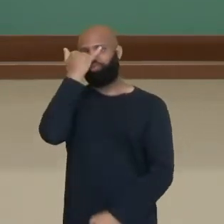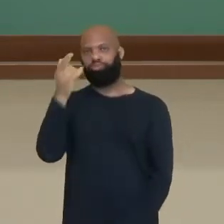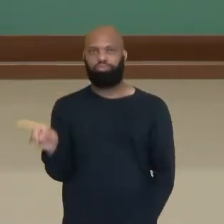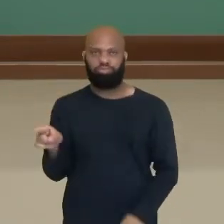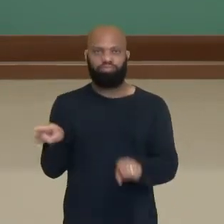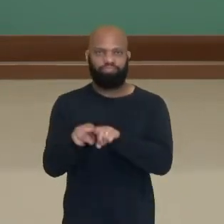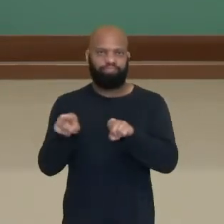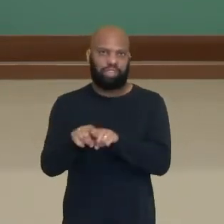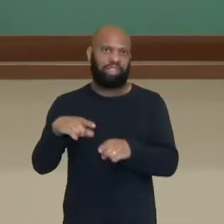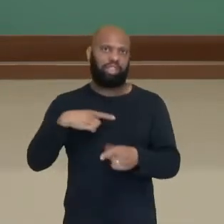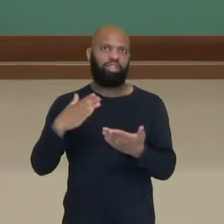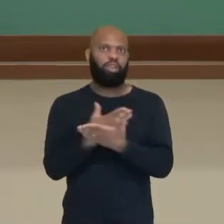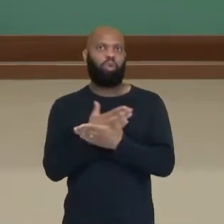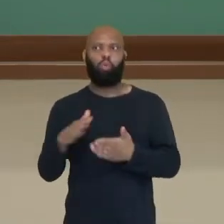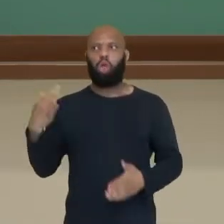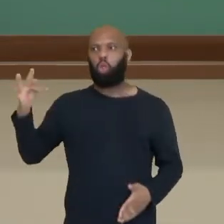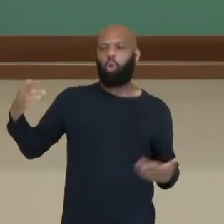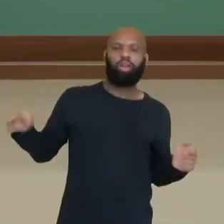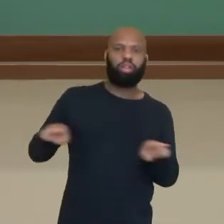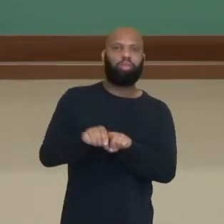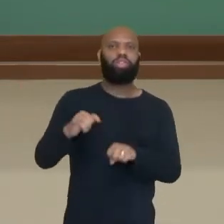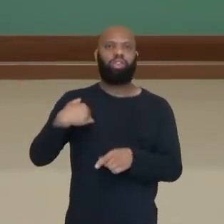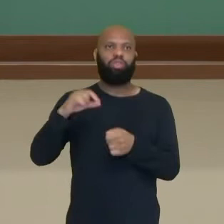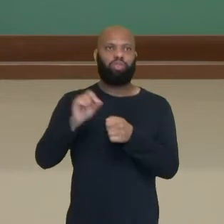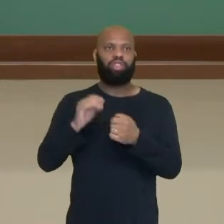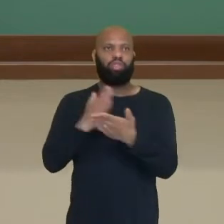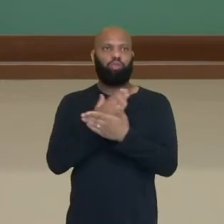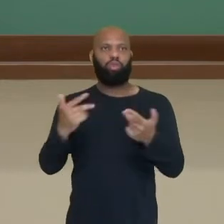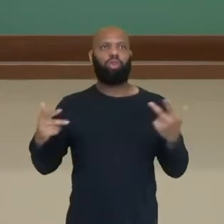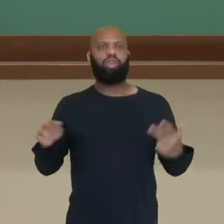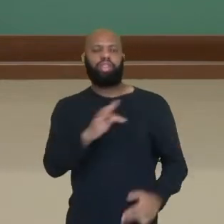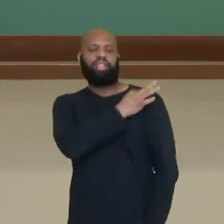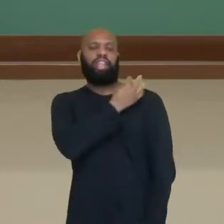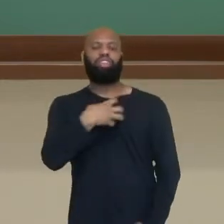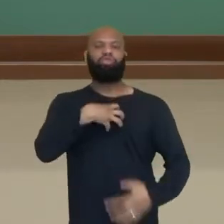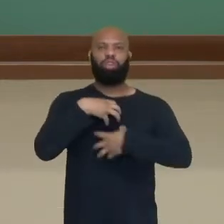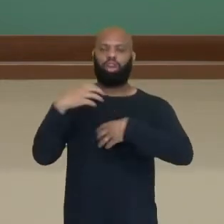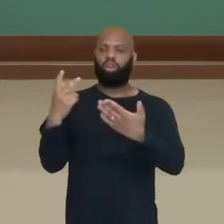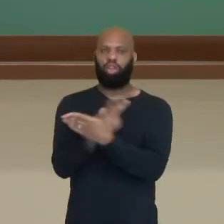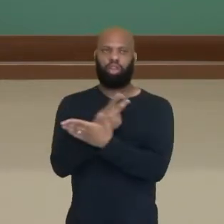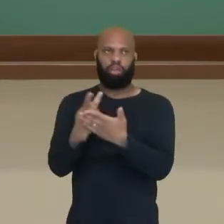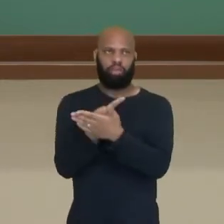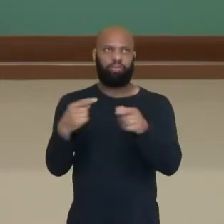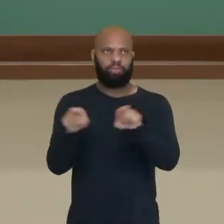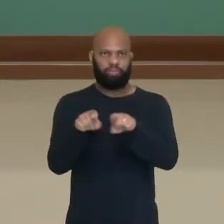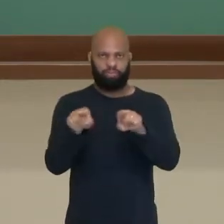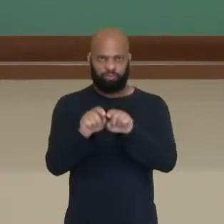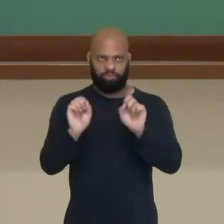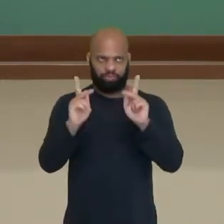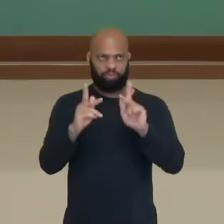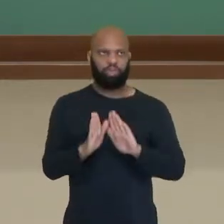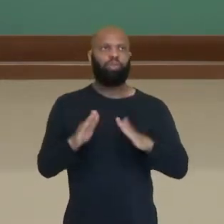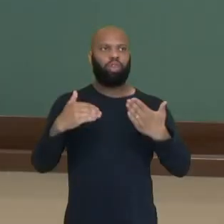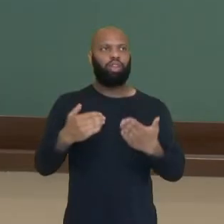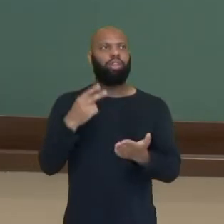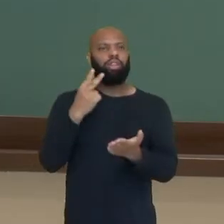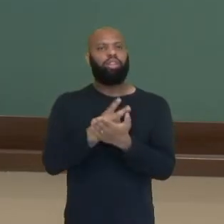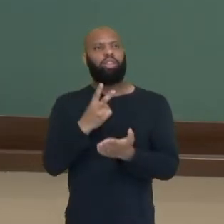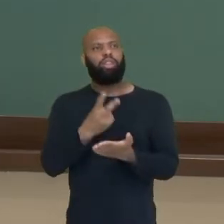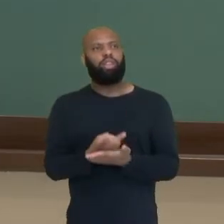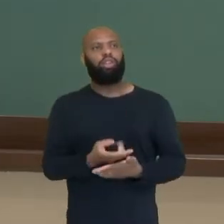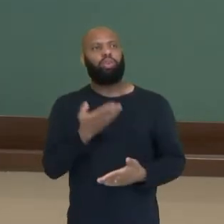não sofra nenhuma lesão se eu fizer um gesto técnico equivocado ali, errado. Então, sempre essa